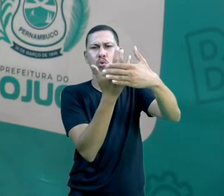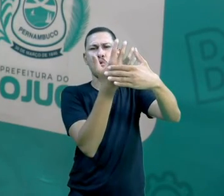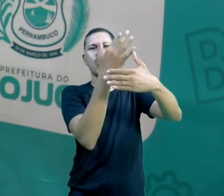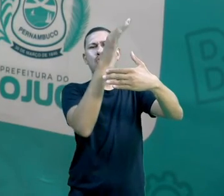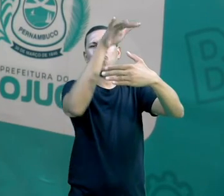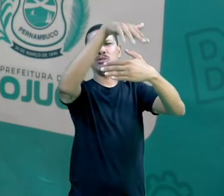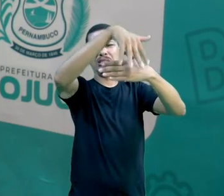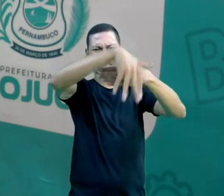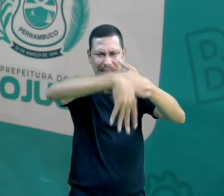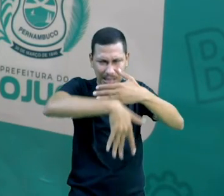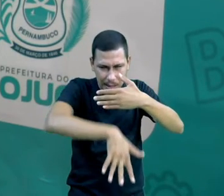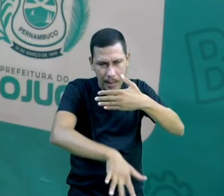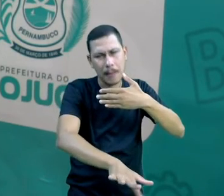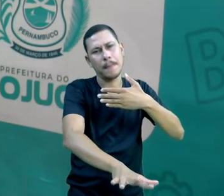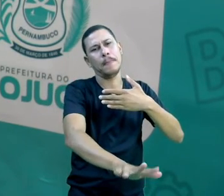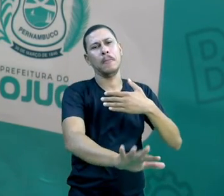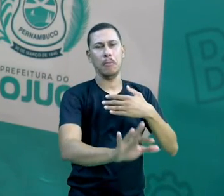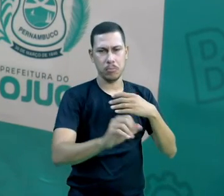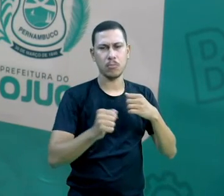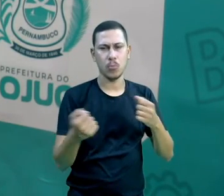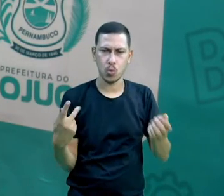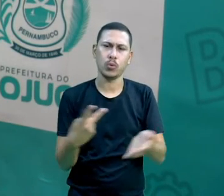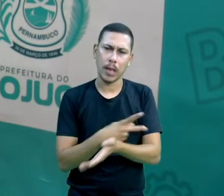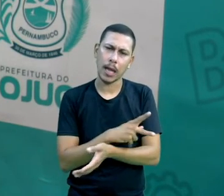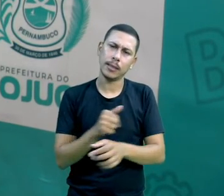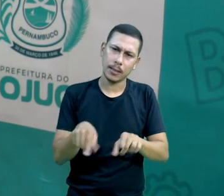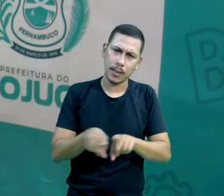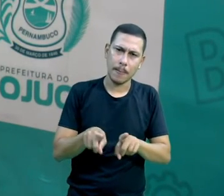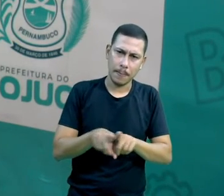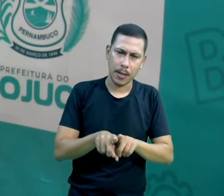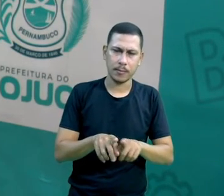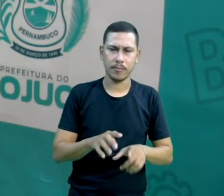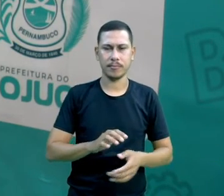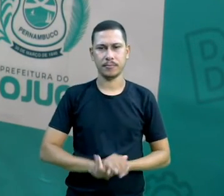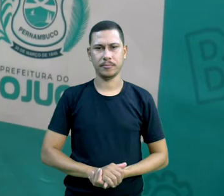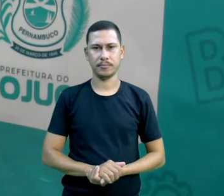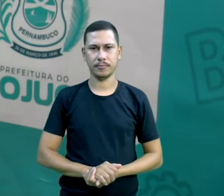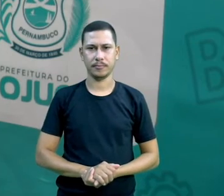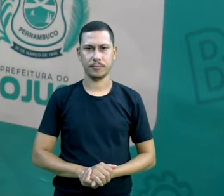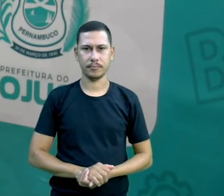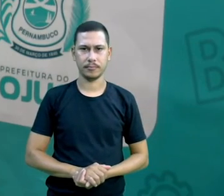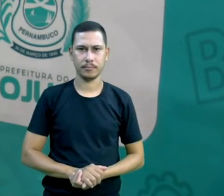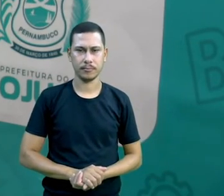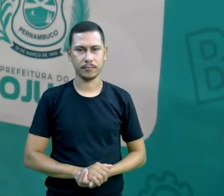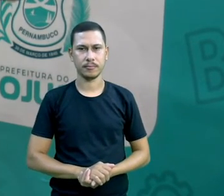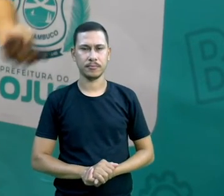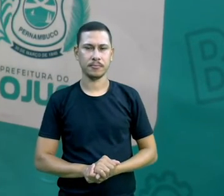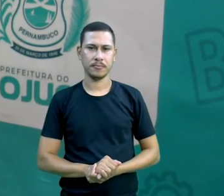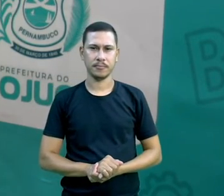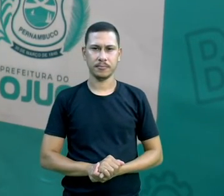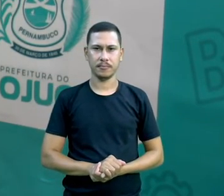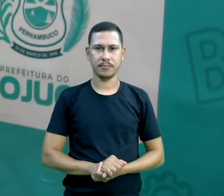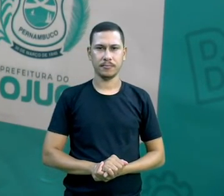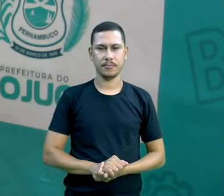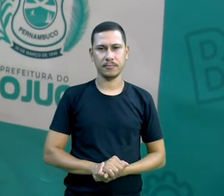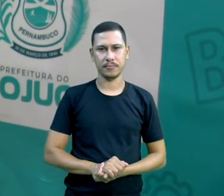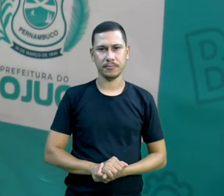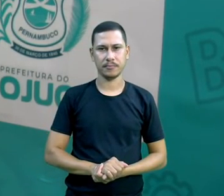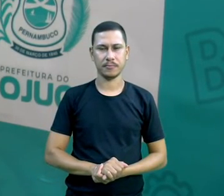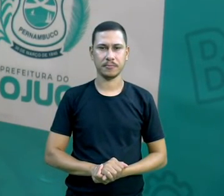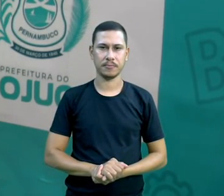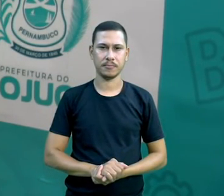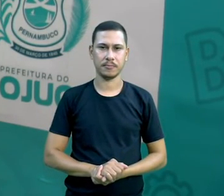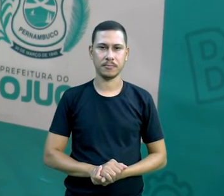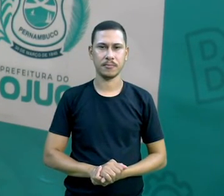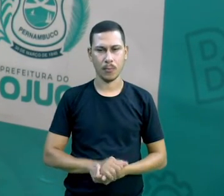O vulcão ele pode entrar em erupção e aquele magma que está lá fora vai sair em forma de